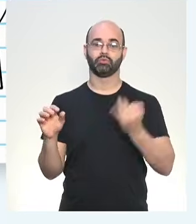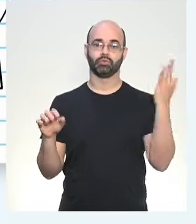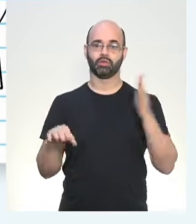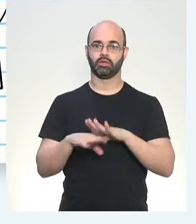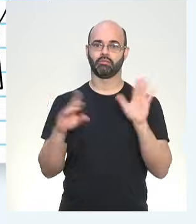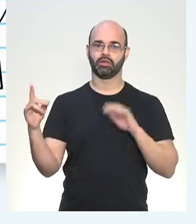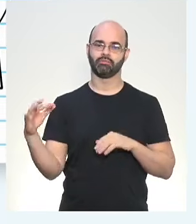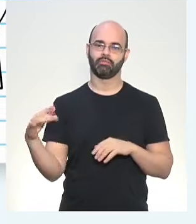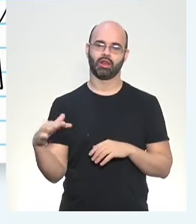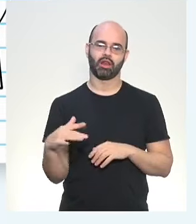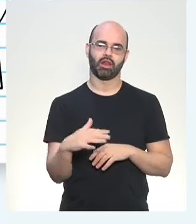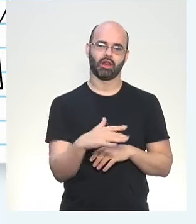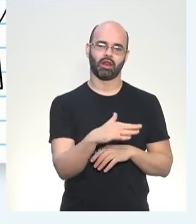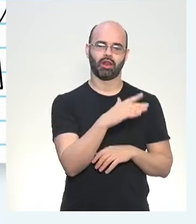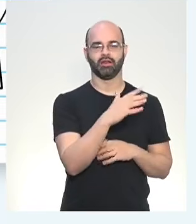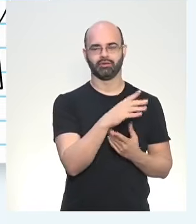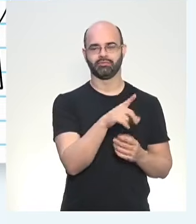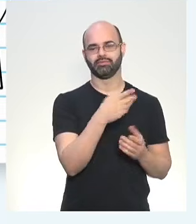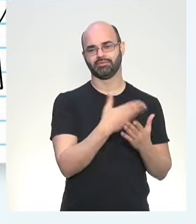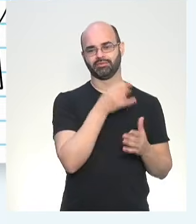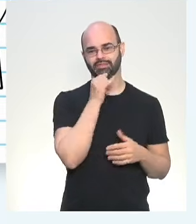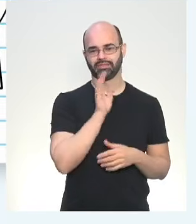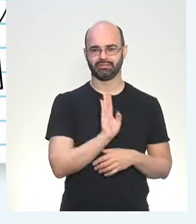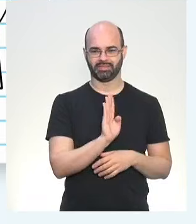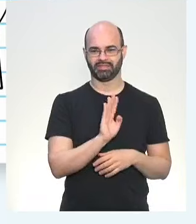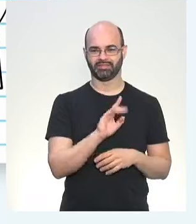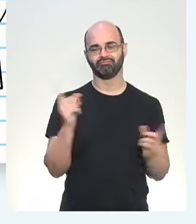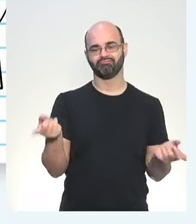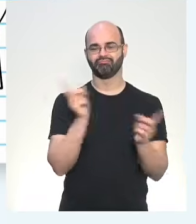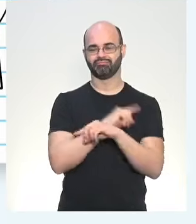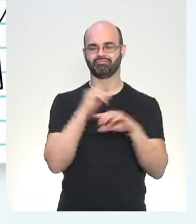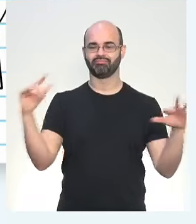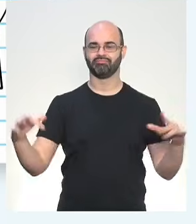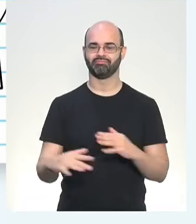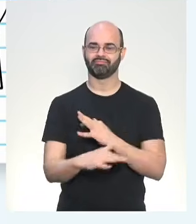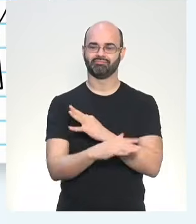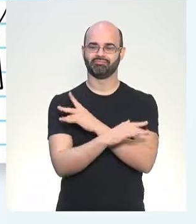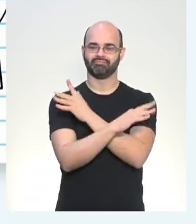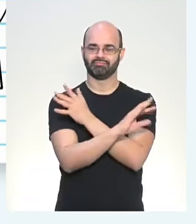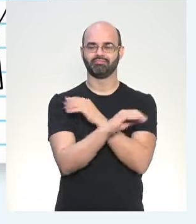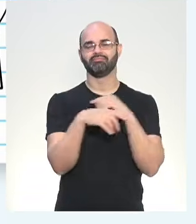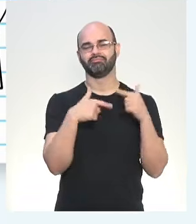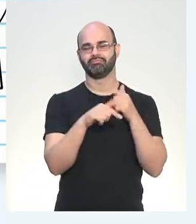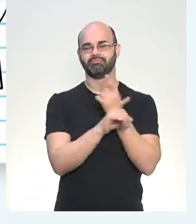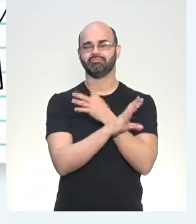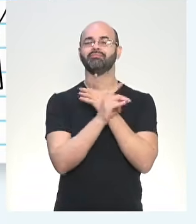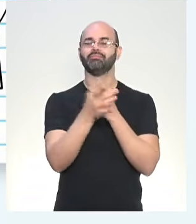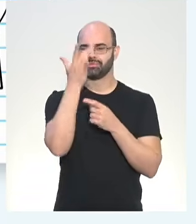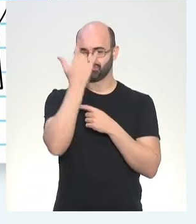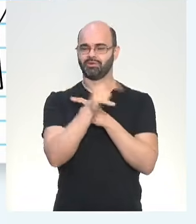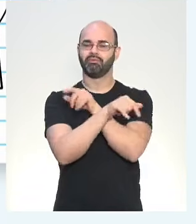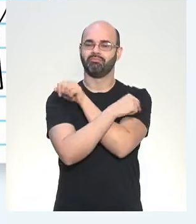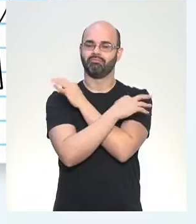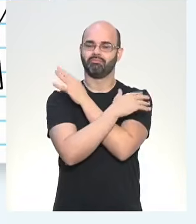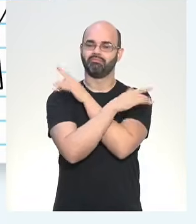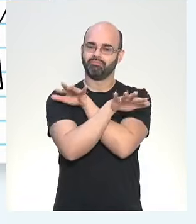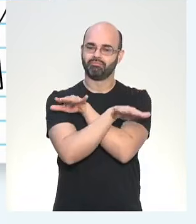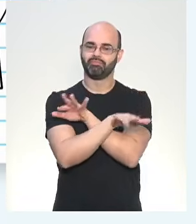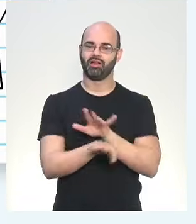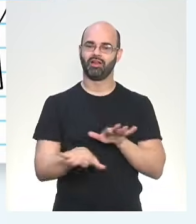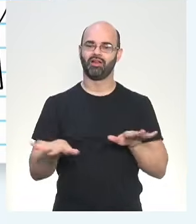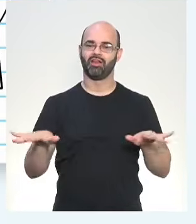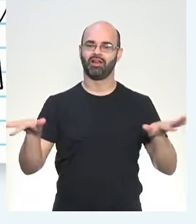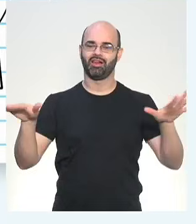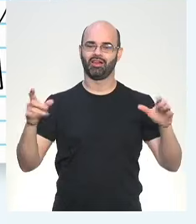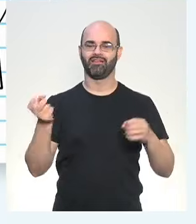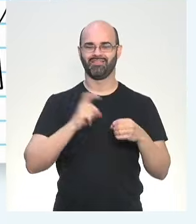deslocando para trabalhar e ou estudar em B, e vice-versa. Após realizarem suas tarefas, essas pessoas retornam às suas cidades de origem, o que